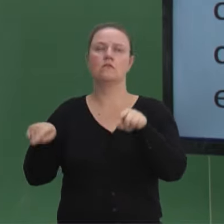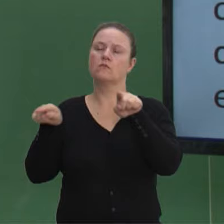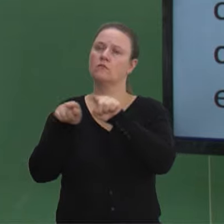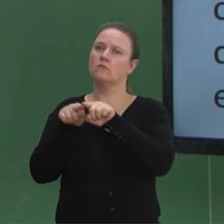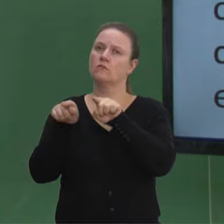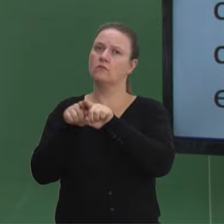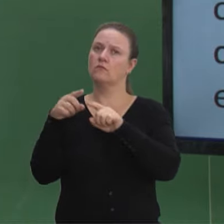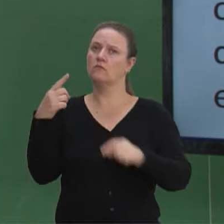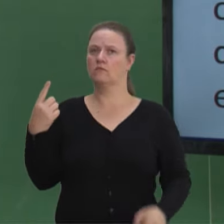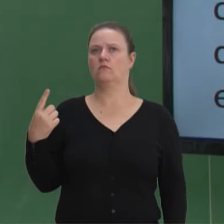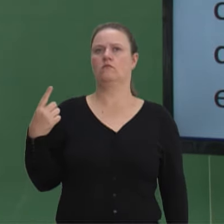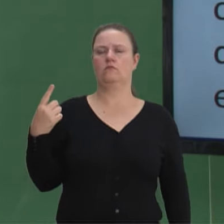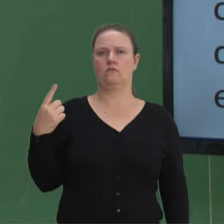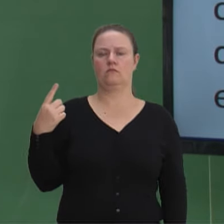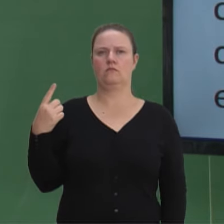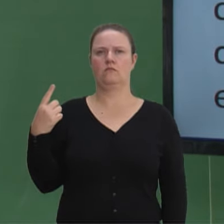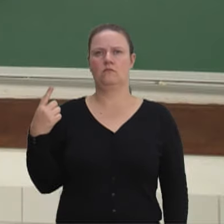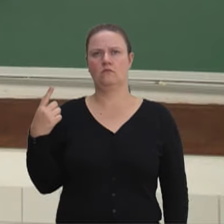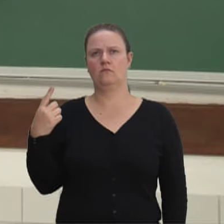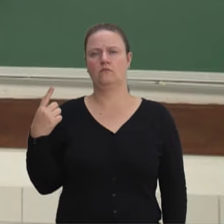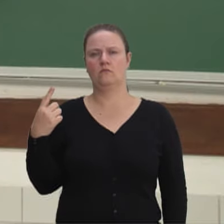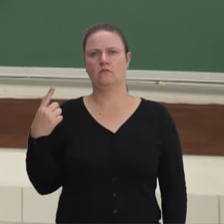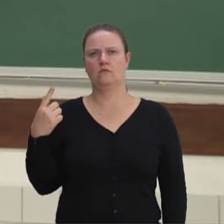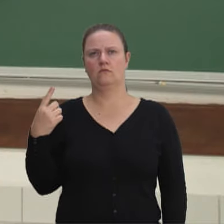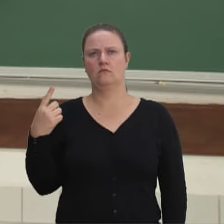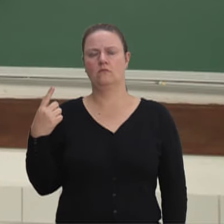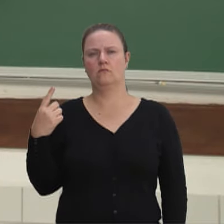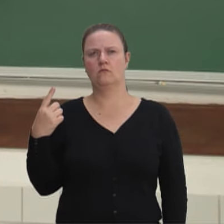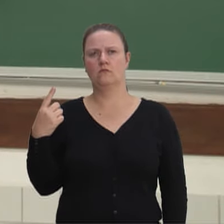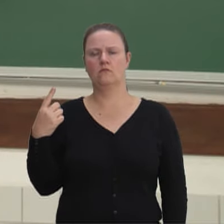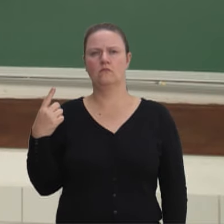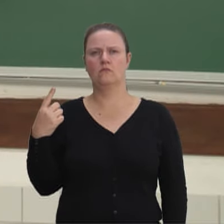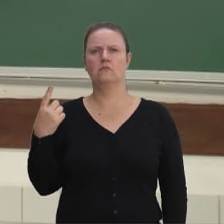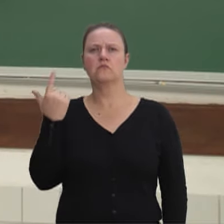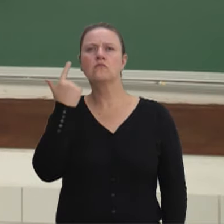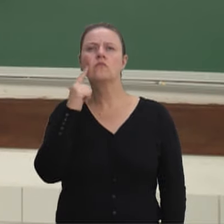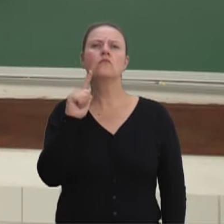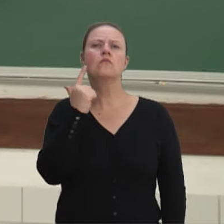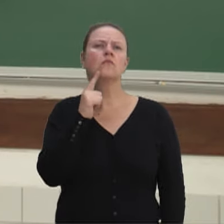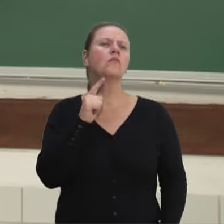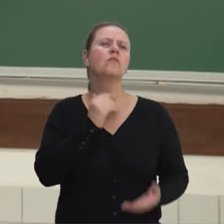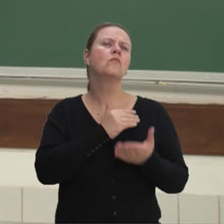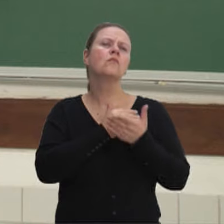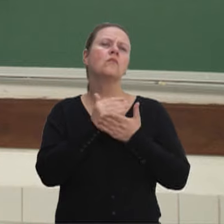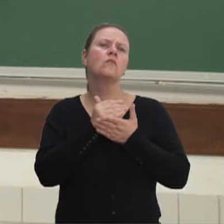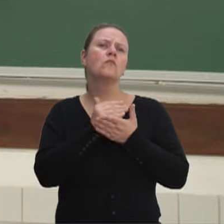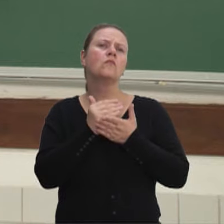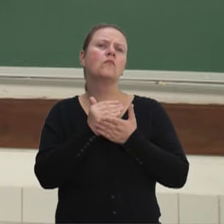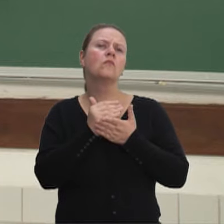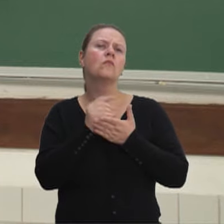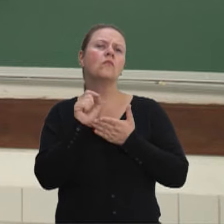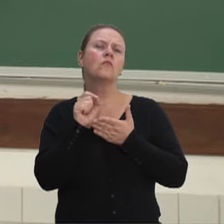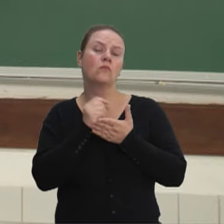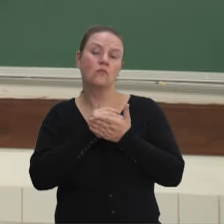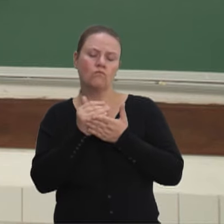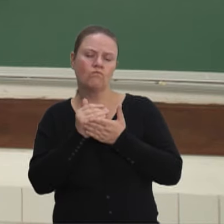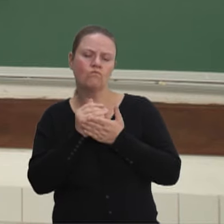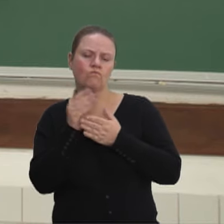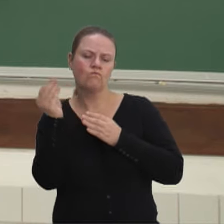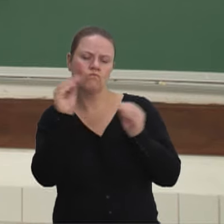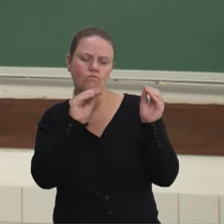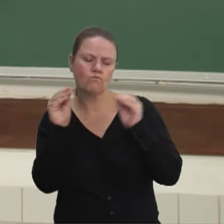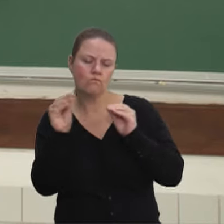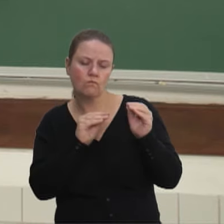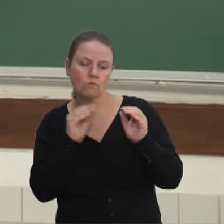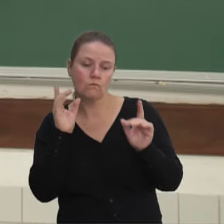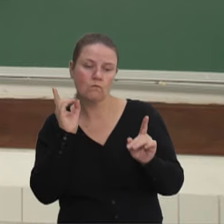igual a 1. Né? Eu consigo, a partir disso aqui, chegar aqui, né?